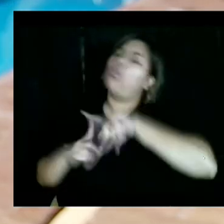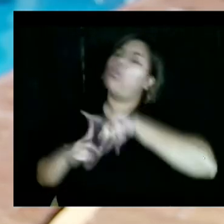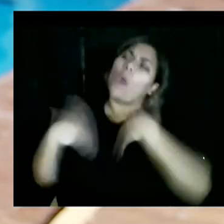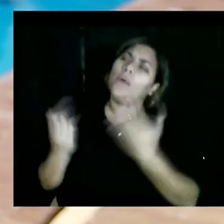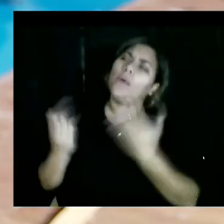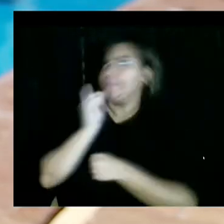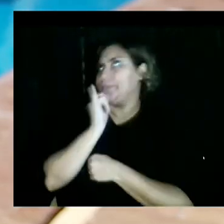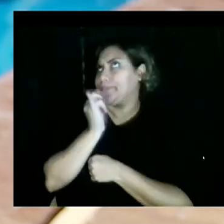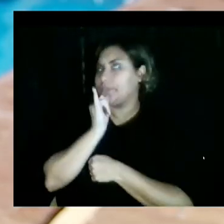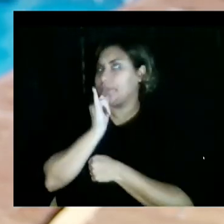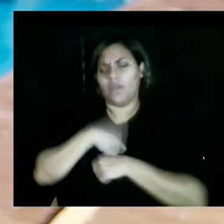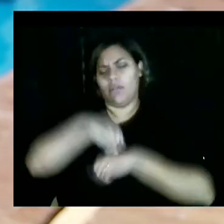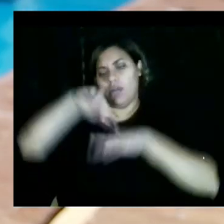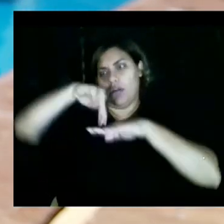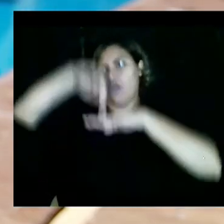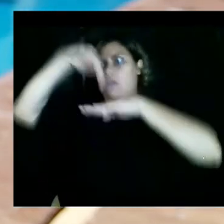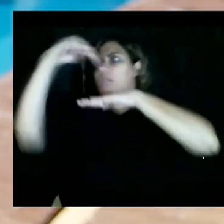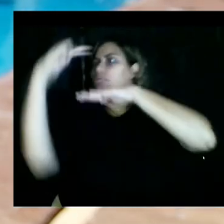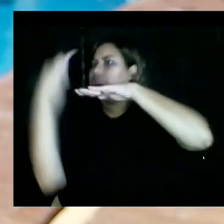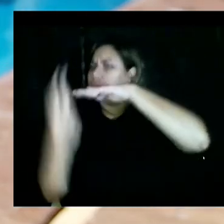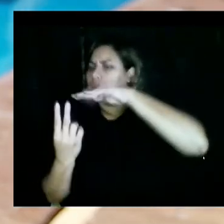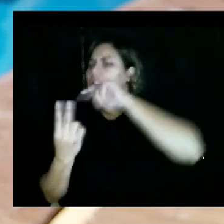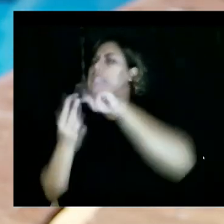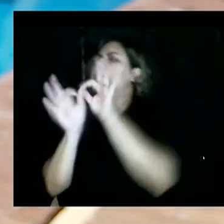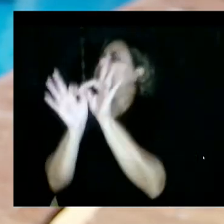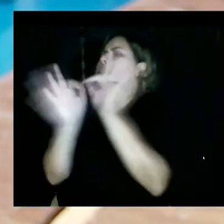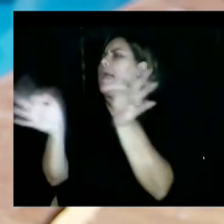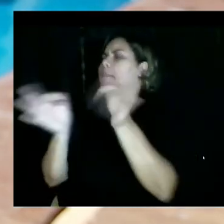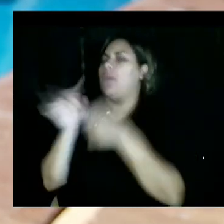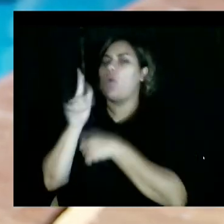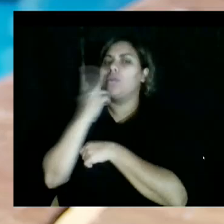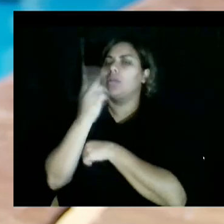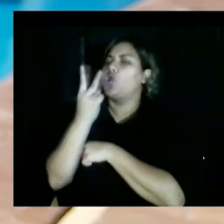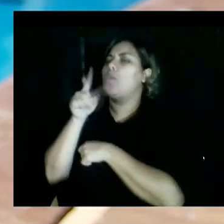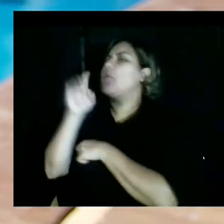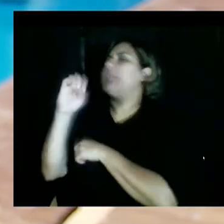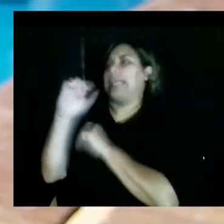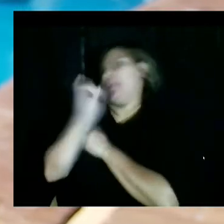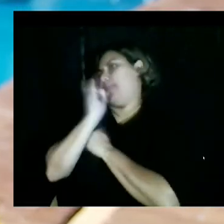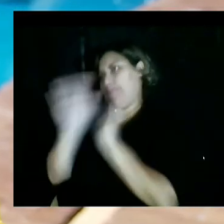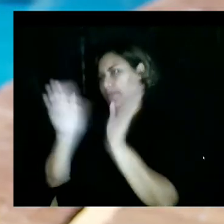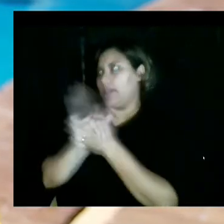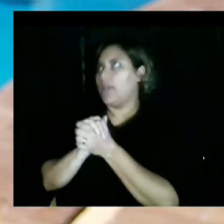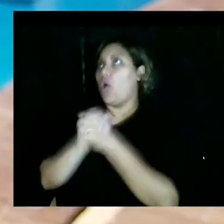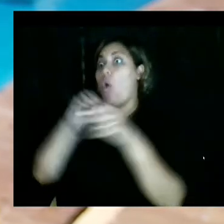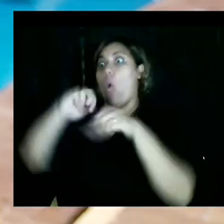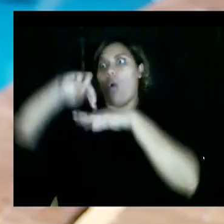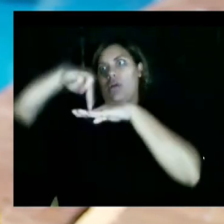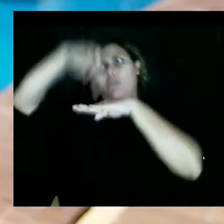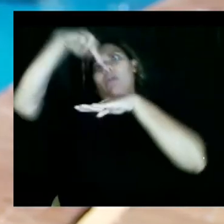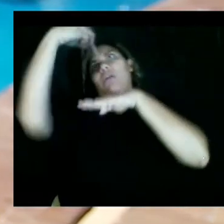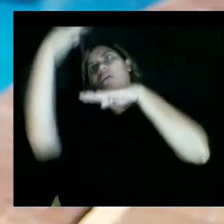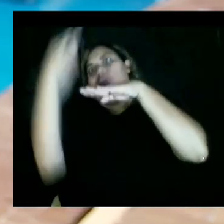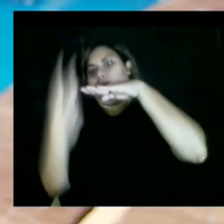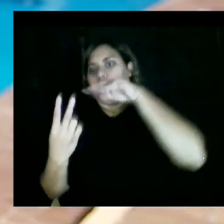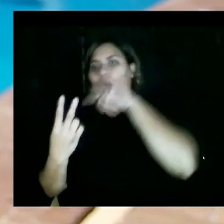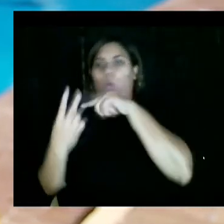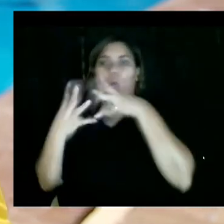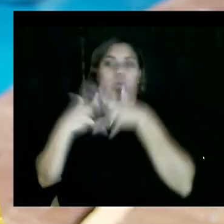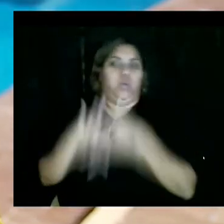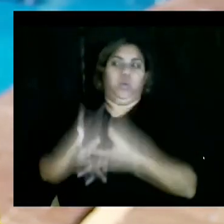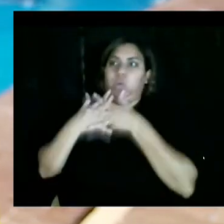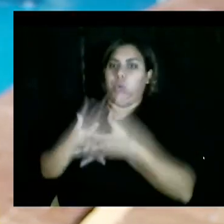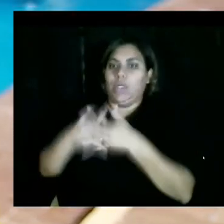simples, por exemplo, vamos supor, vale 2.0. Um salto que é mais complicado, o grau de dificuldade já passa